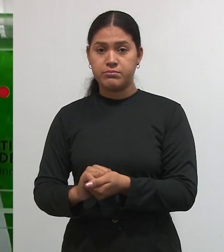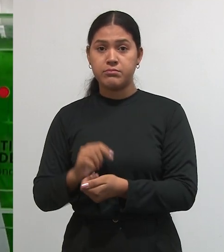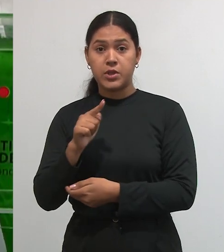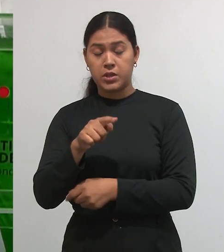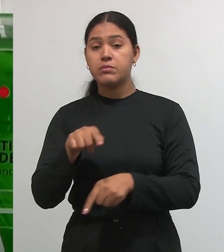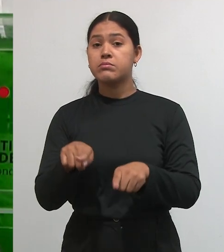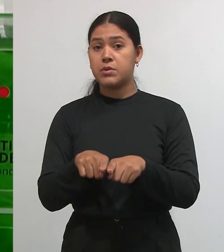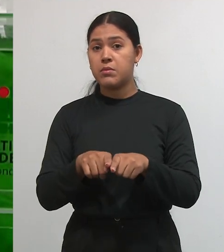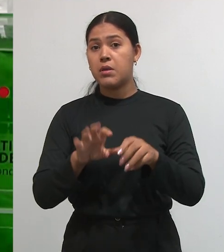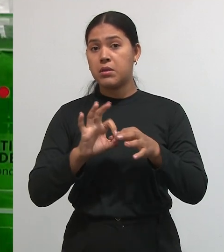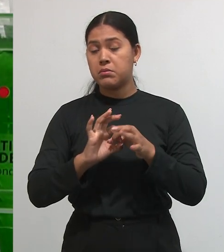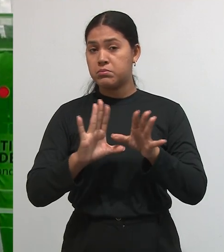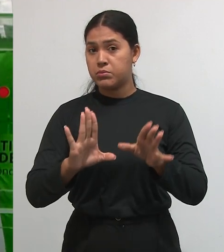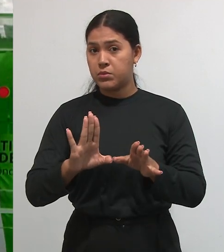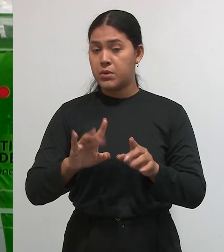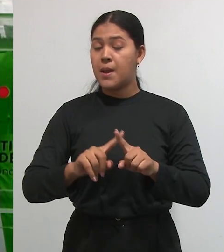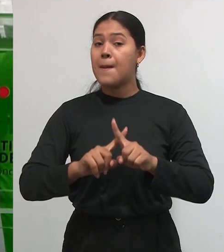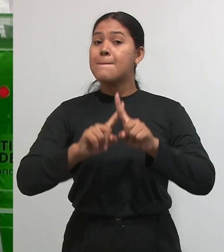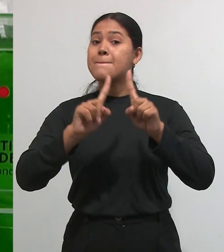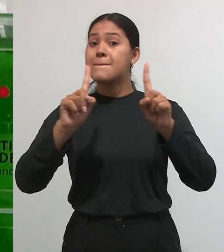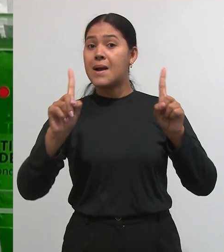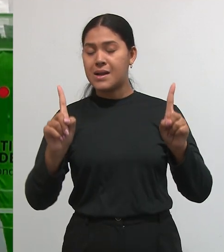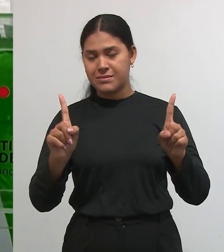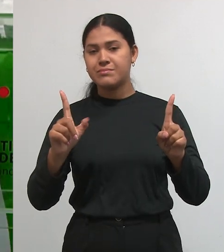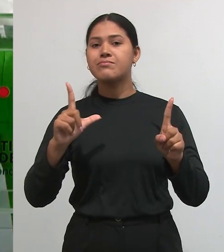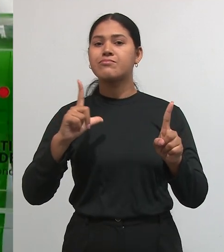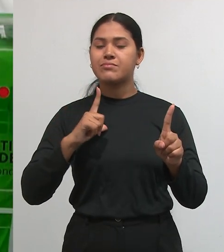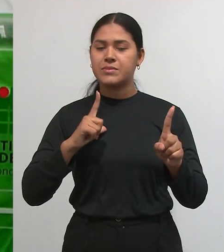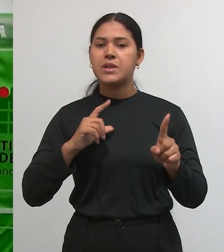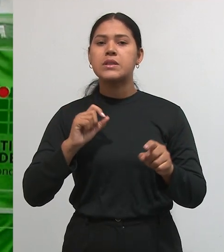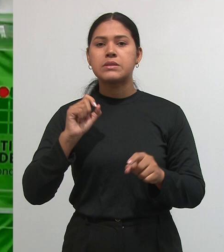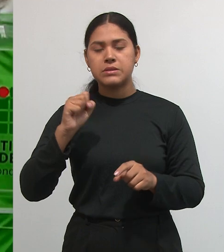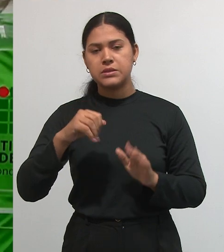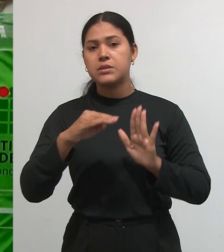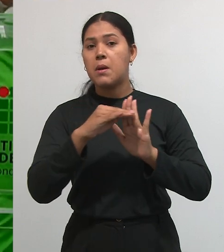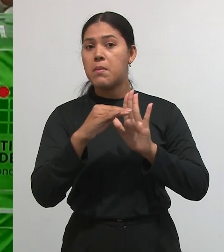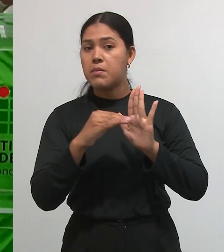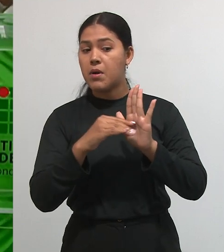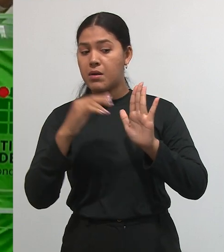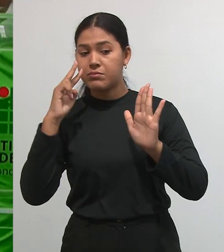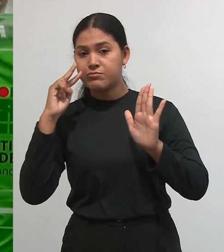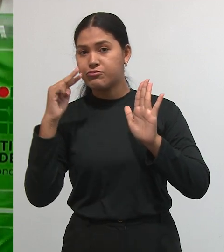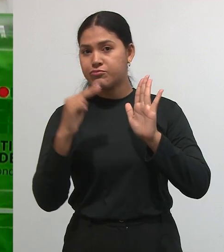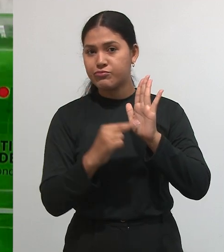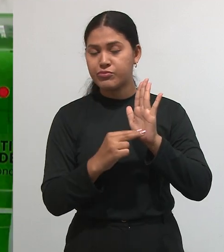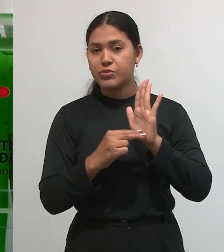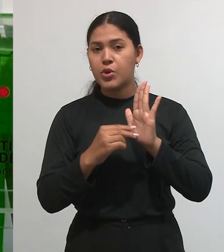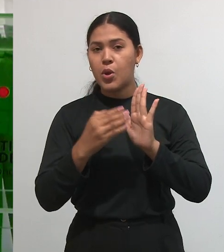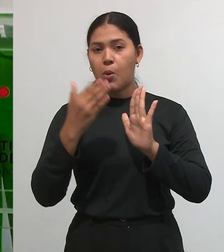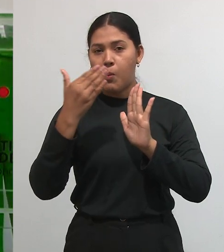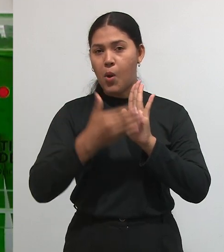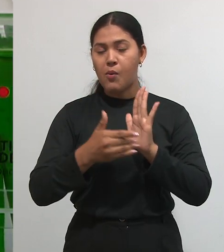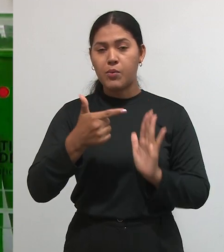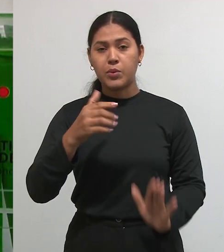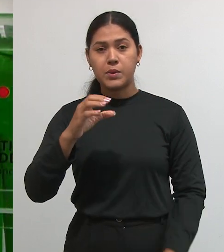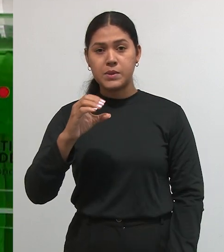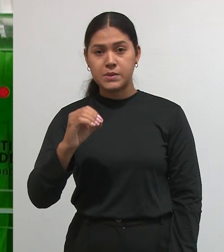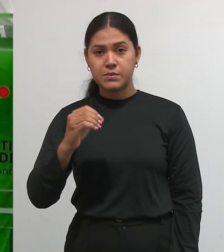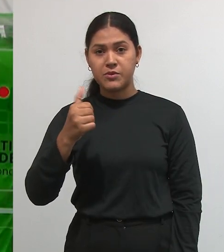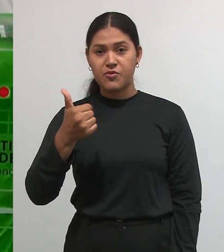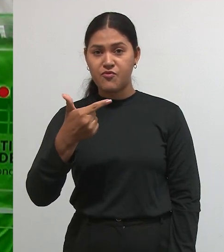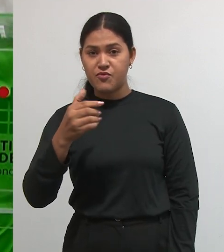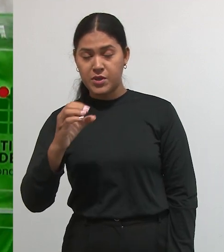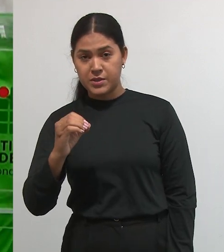são facultativos, porém, teve um acordo do TCU ali de 2020, tá? O